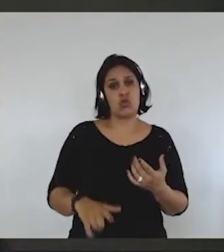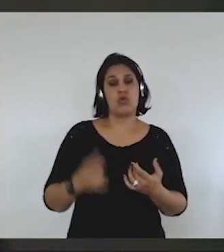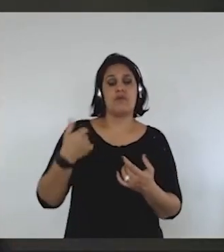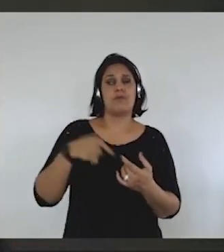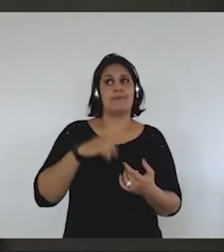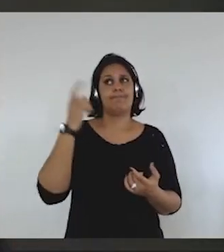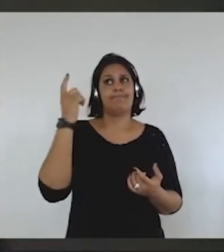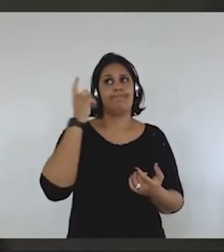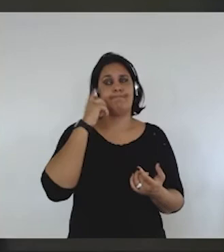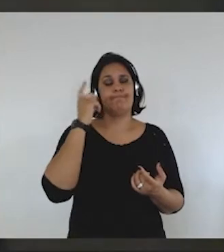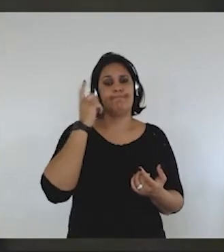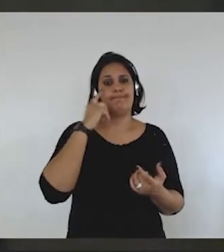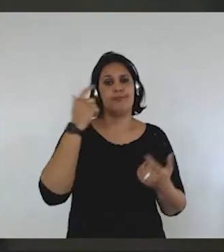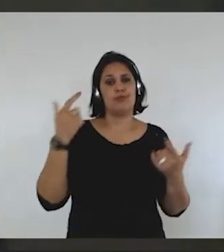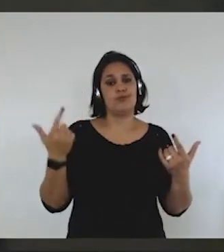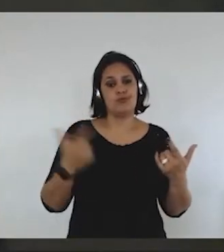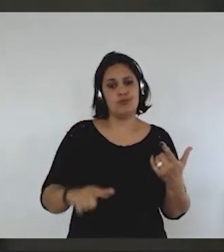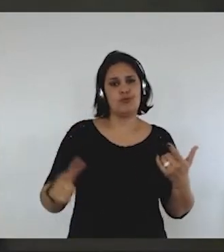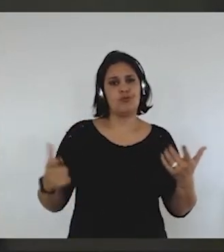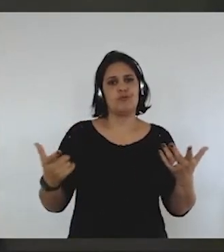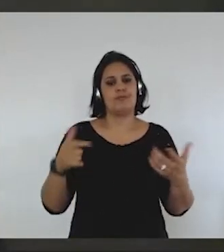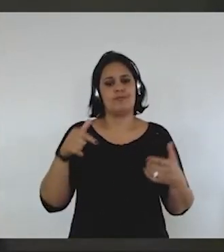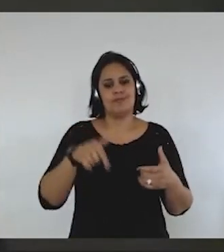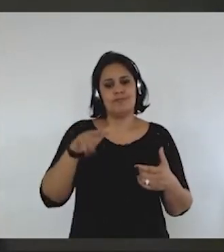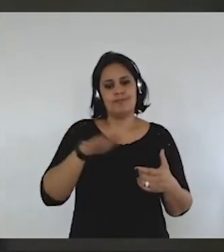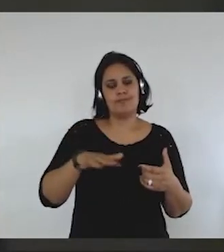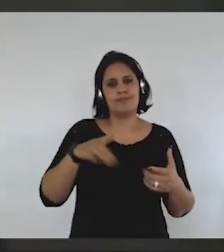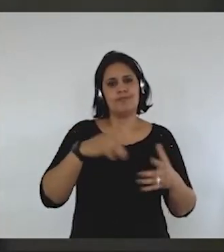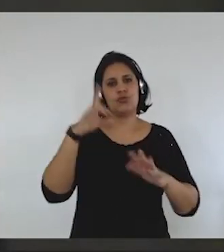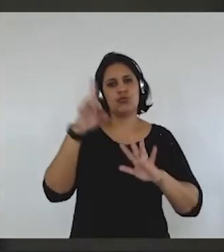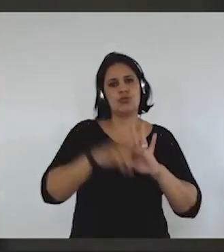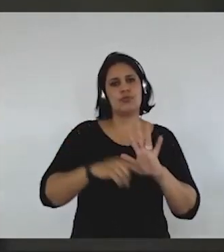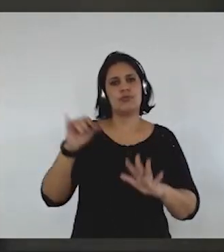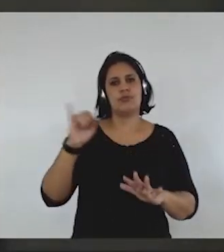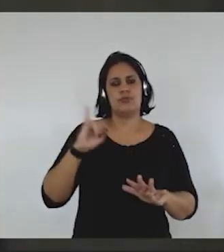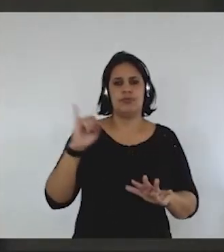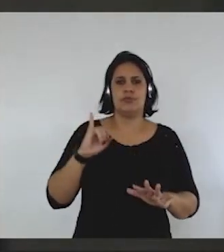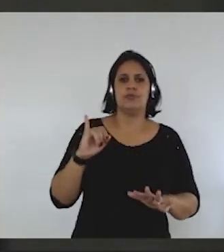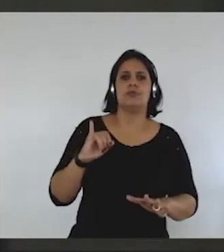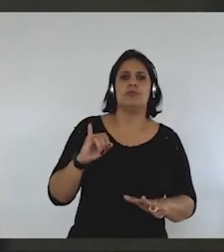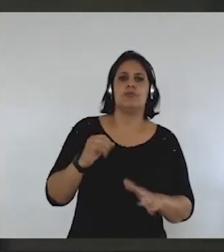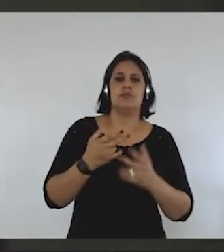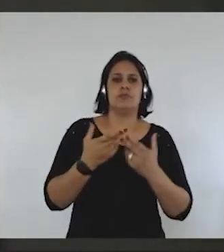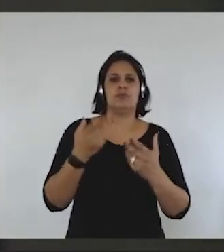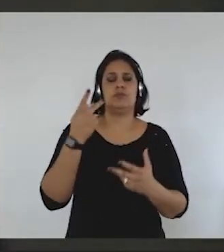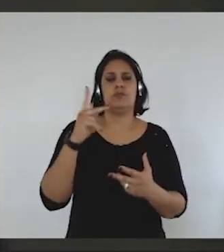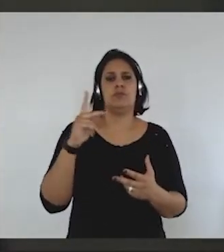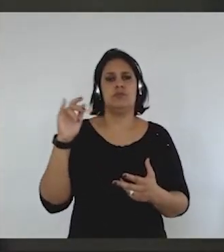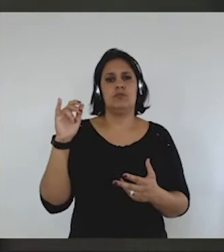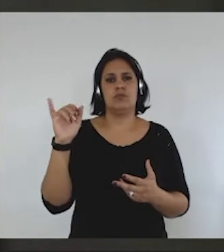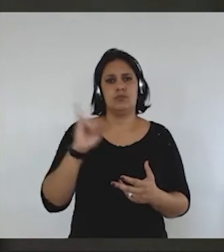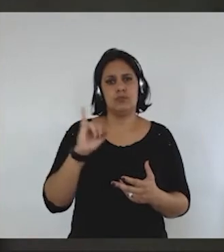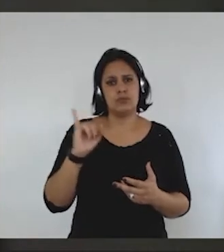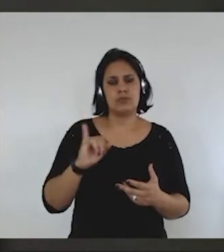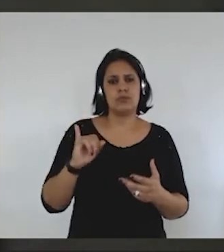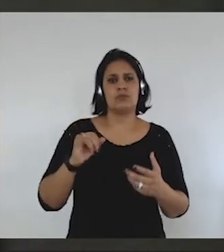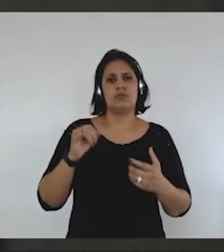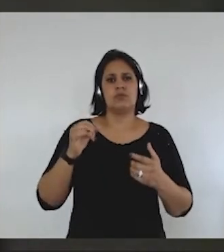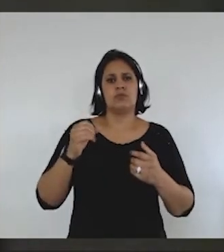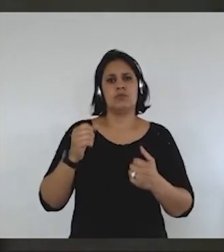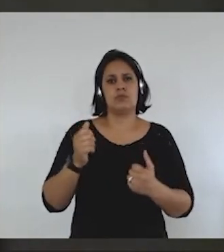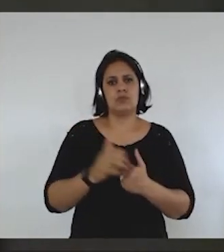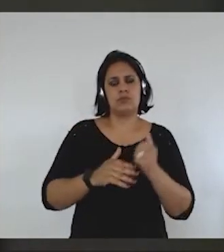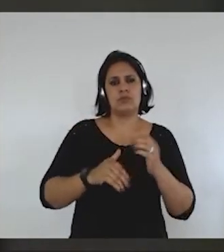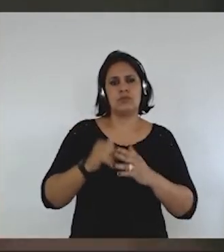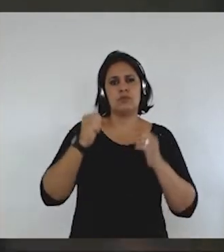interseção, nesse entrelaçamento do direito internacional e das suas instituições e da força que essas